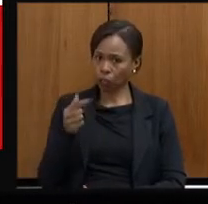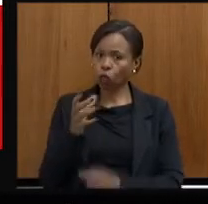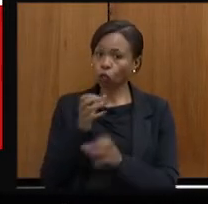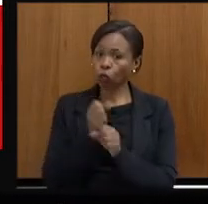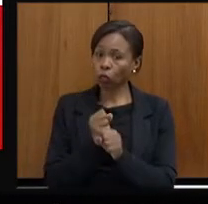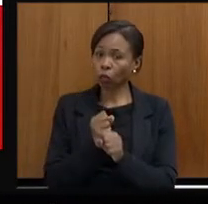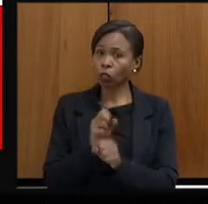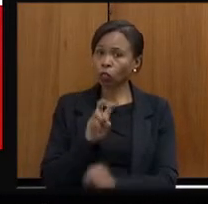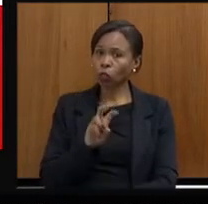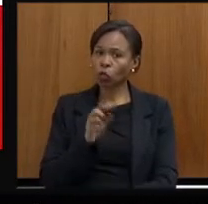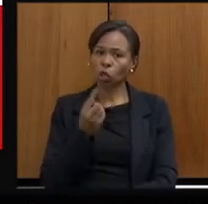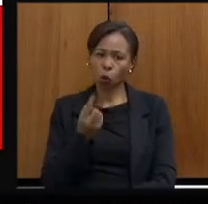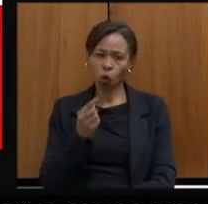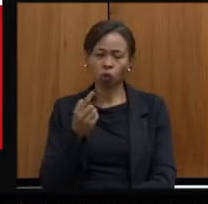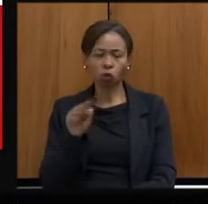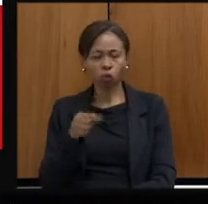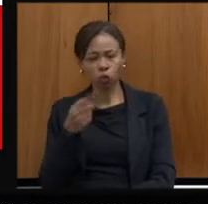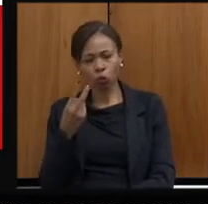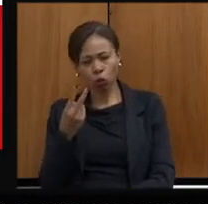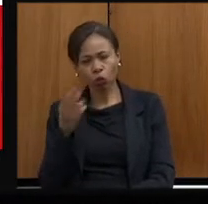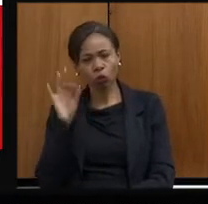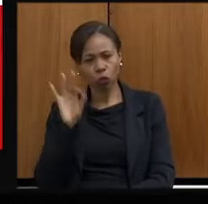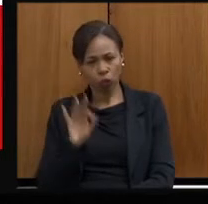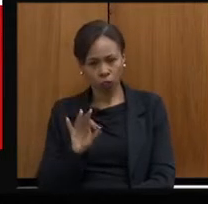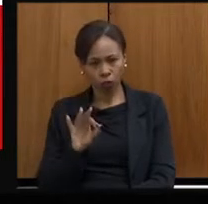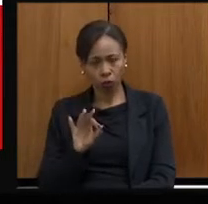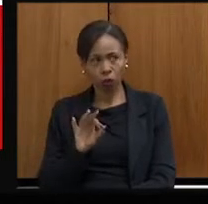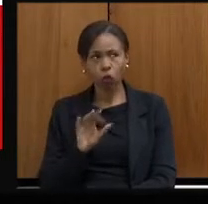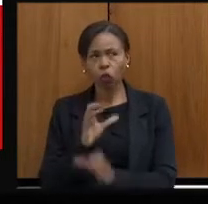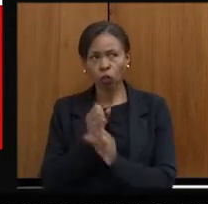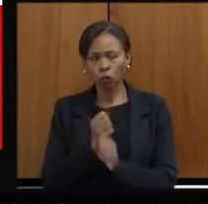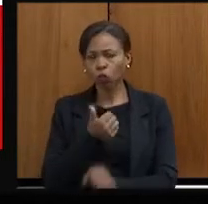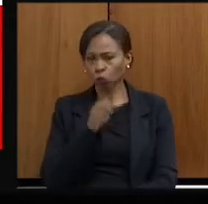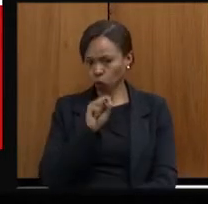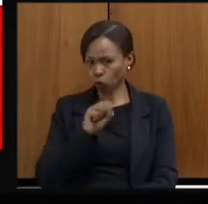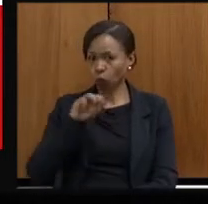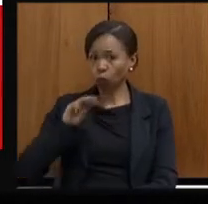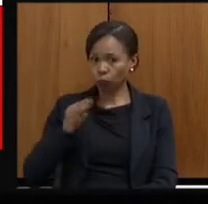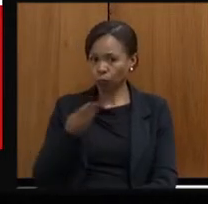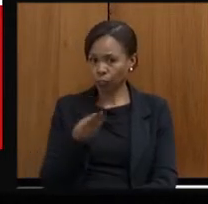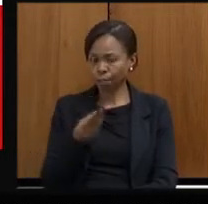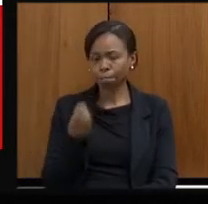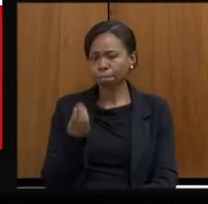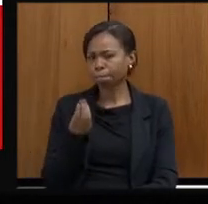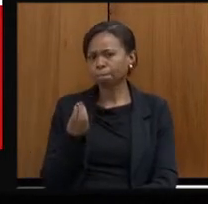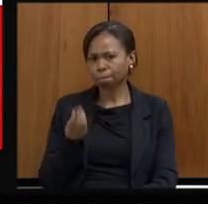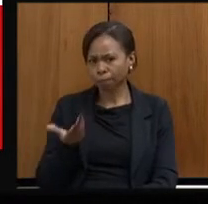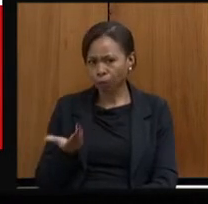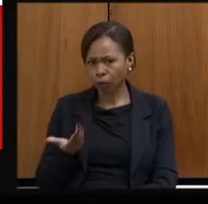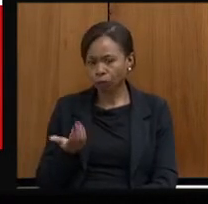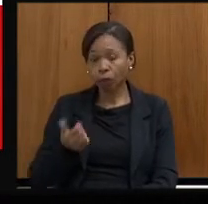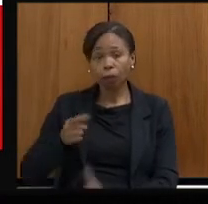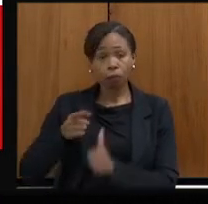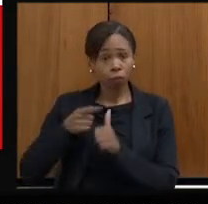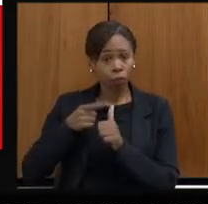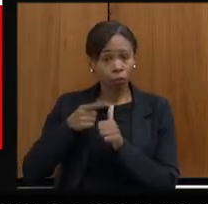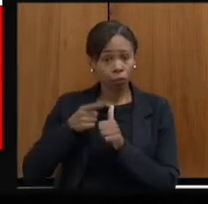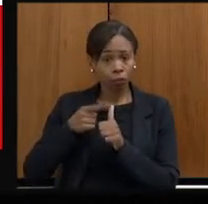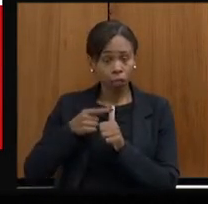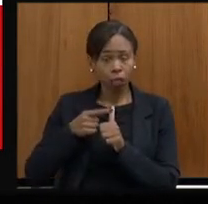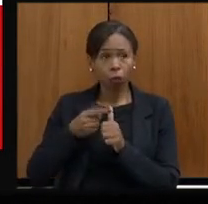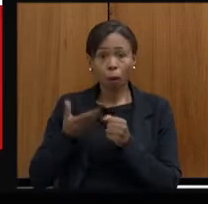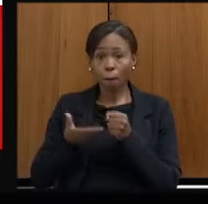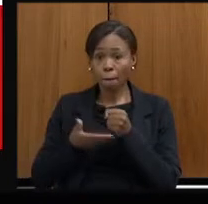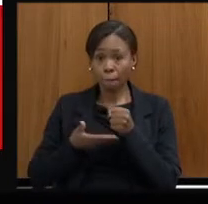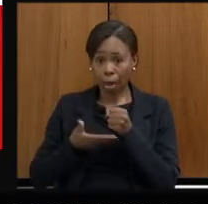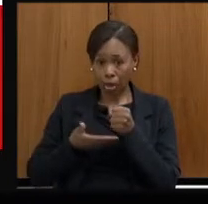Isso, um aumento anual de 18 milhões. Como foi a atualização desse recurso? Primeiramente, foram adicionados na base de